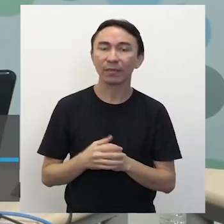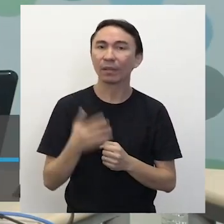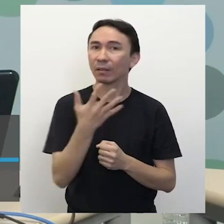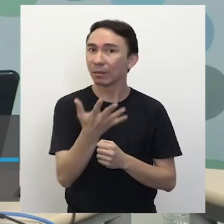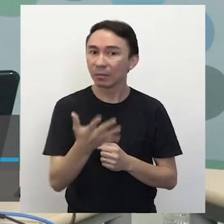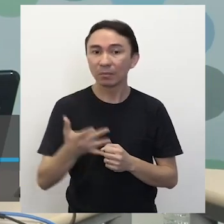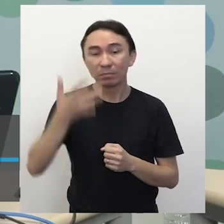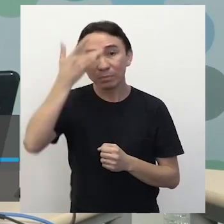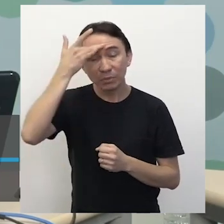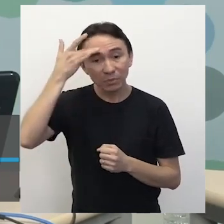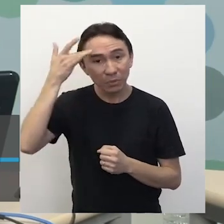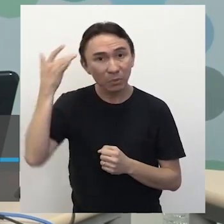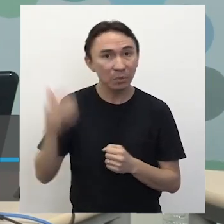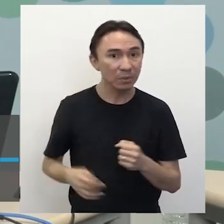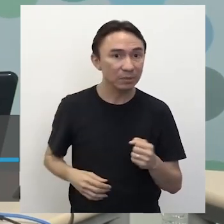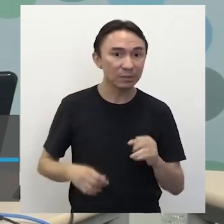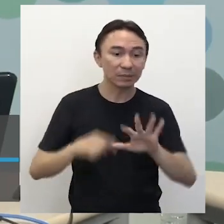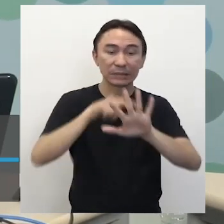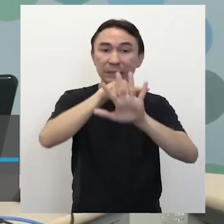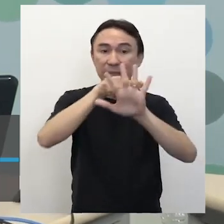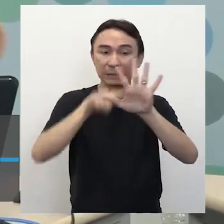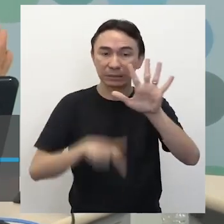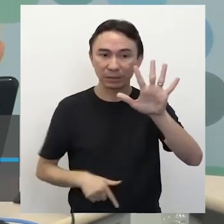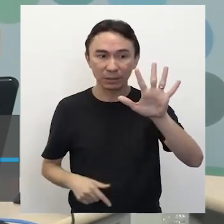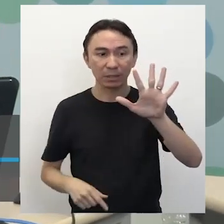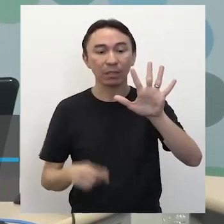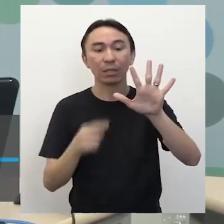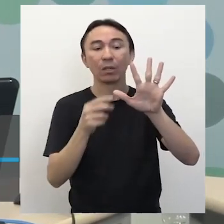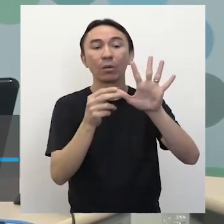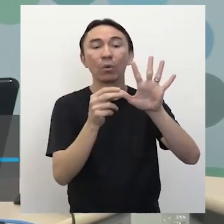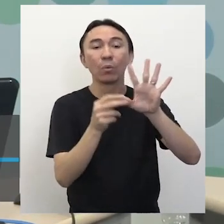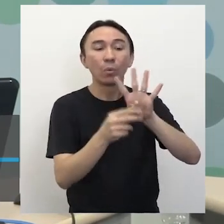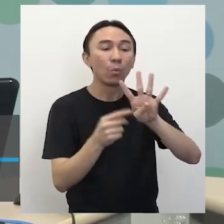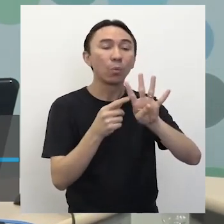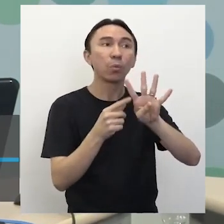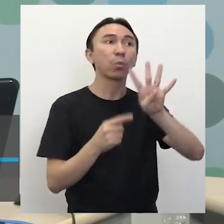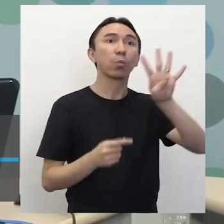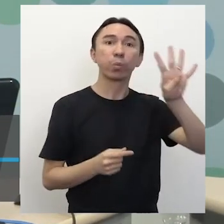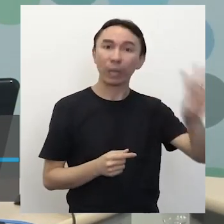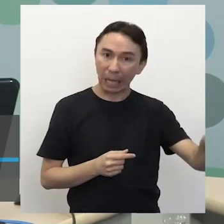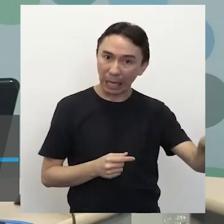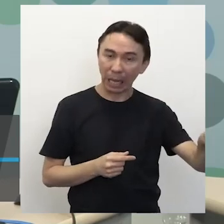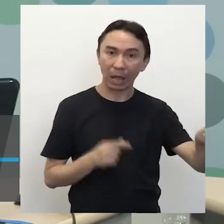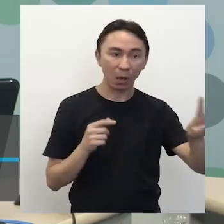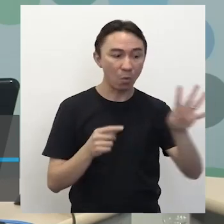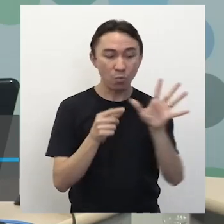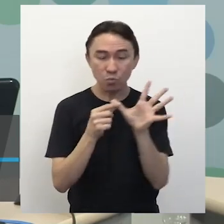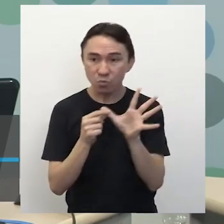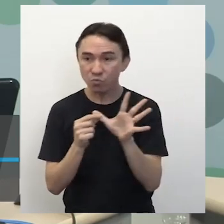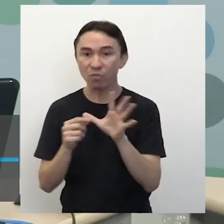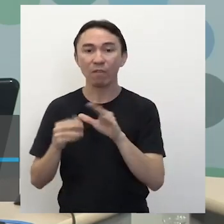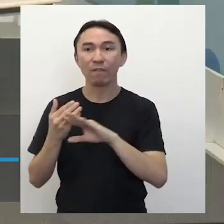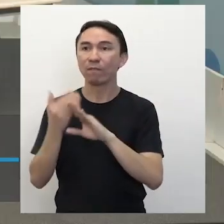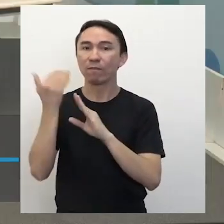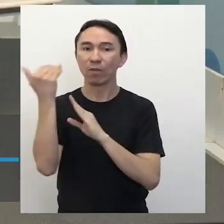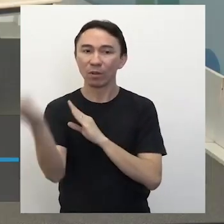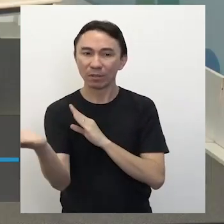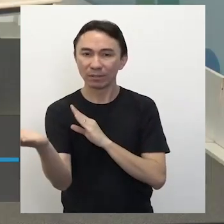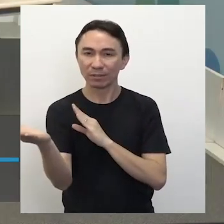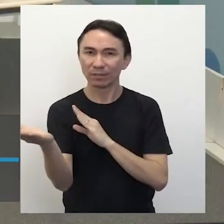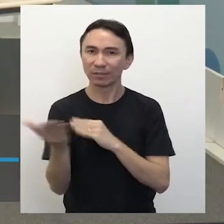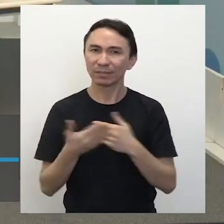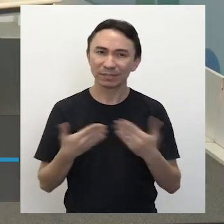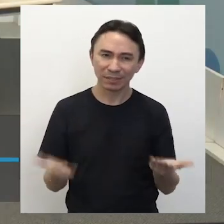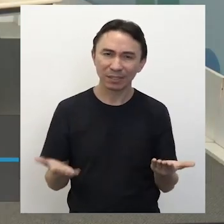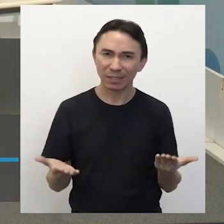4/5 foram para lá. 1/5 da cidade estava fora. E 4/5 estava dentro. Eu estou exagerando para criar